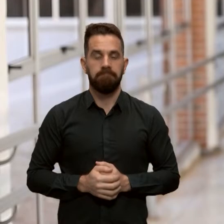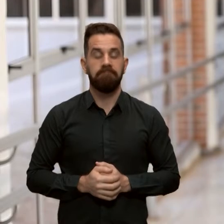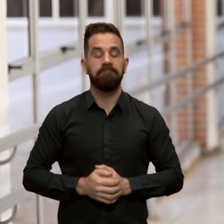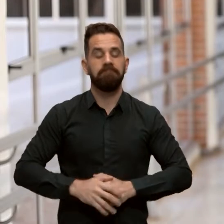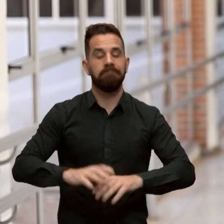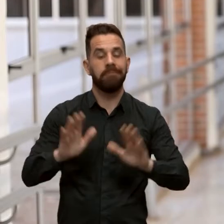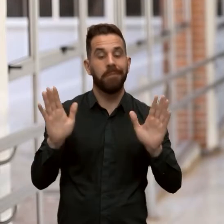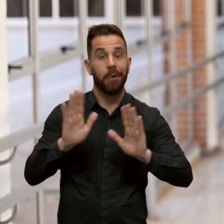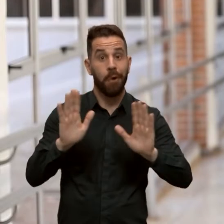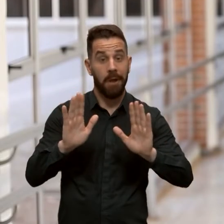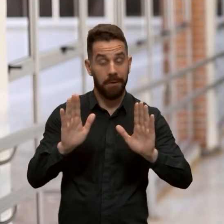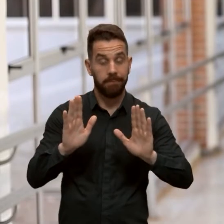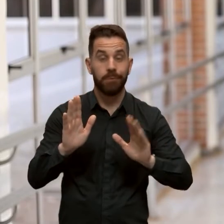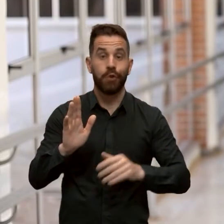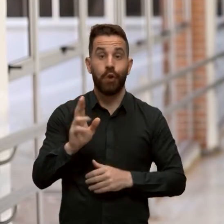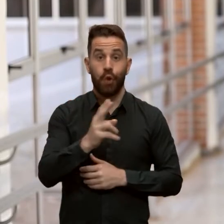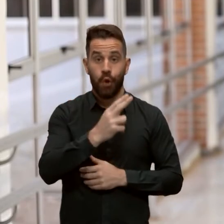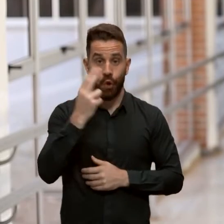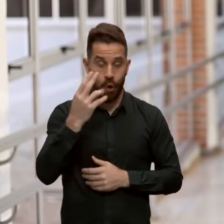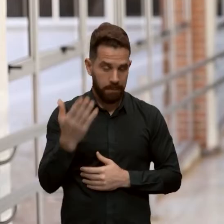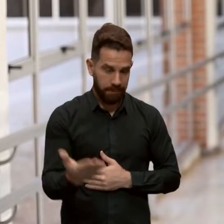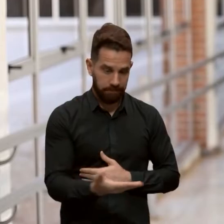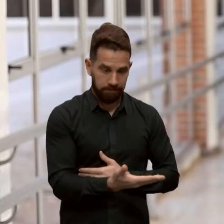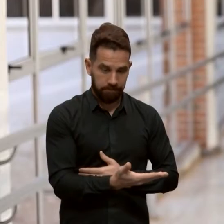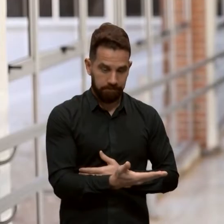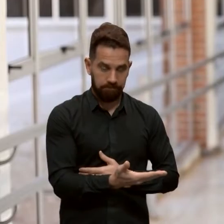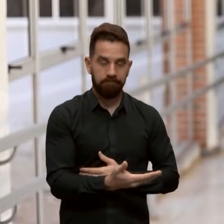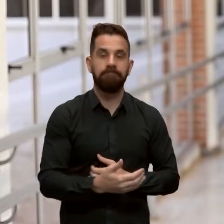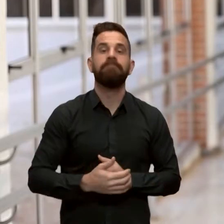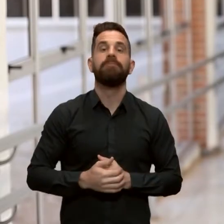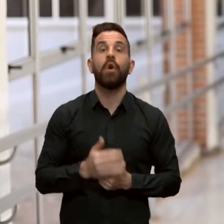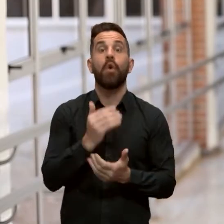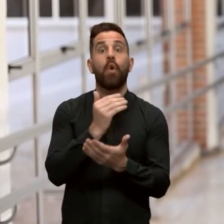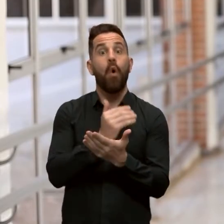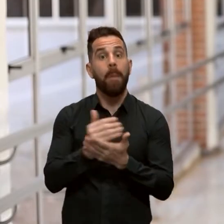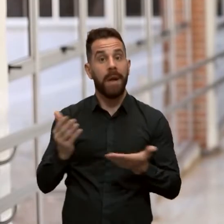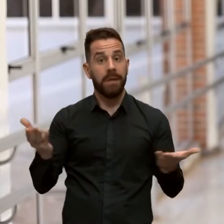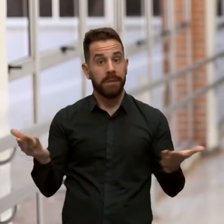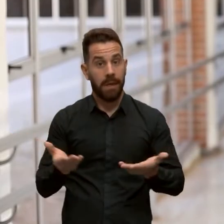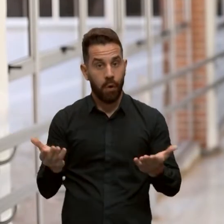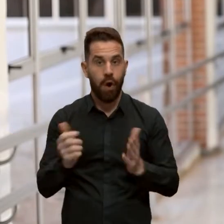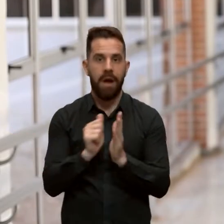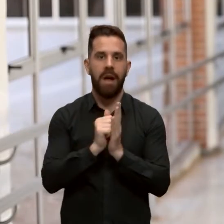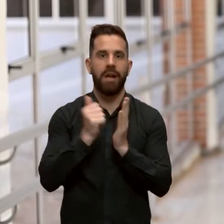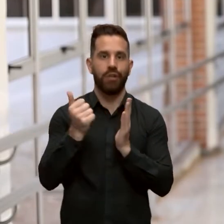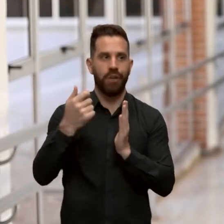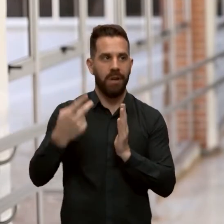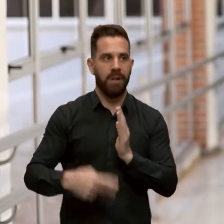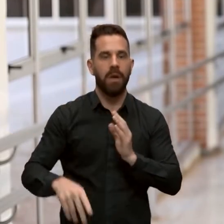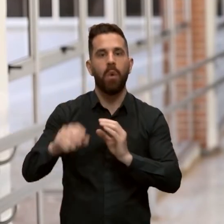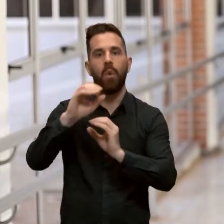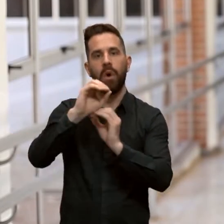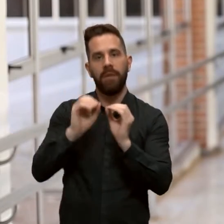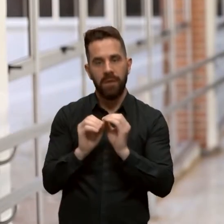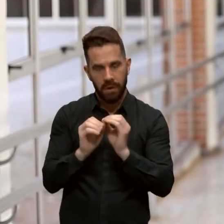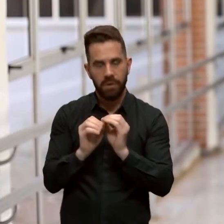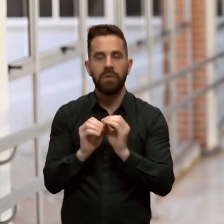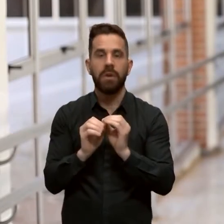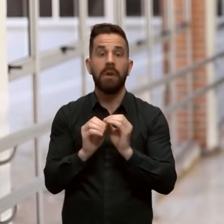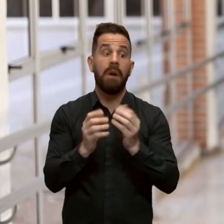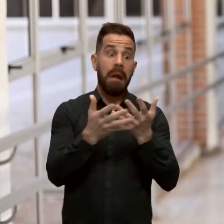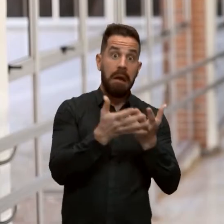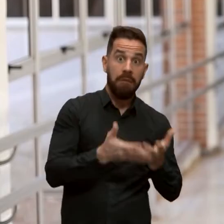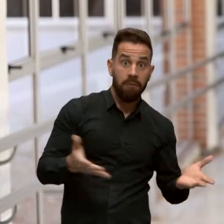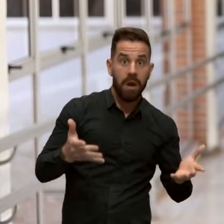Olá, como vai? Meu nome é Amanda Dutra e começa agora mais uma Agenda UFG. Aqui você fica por dentro dos eventos